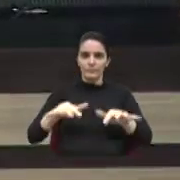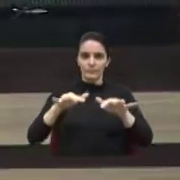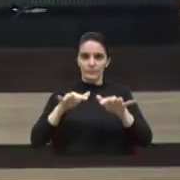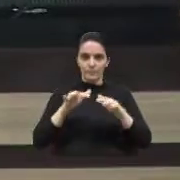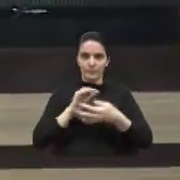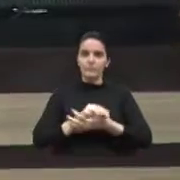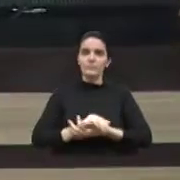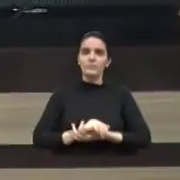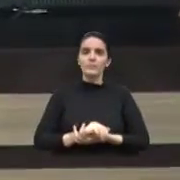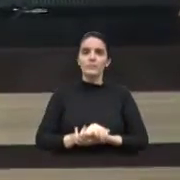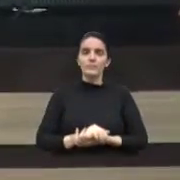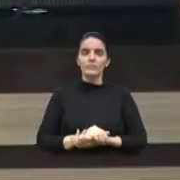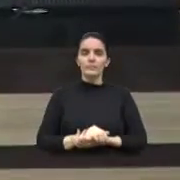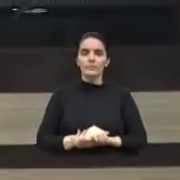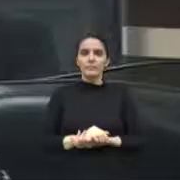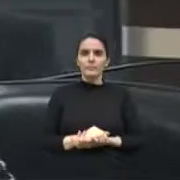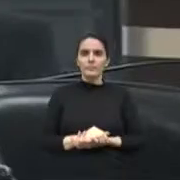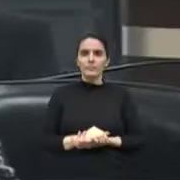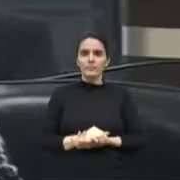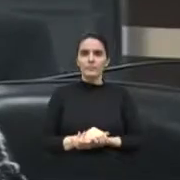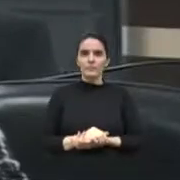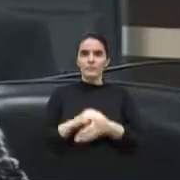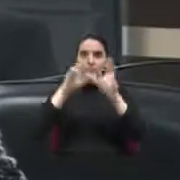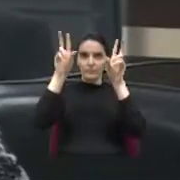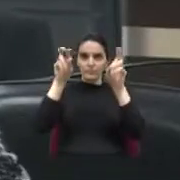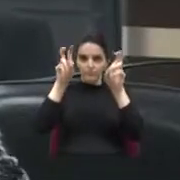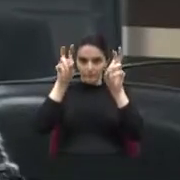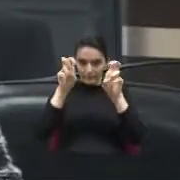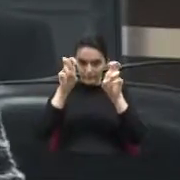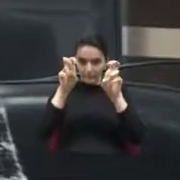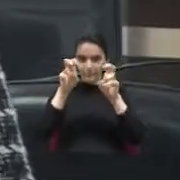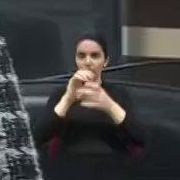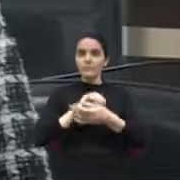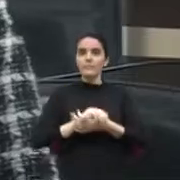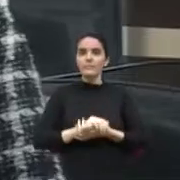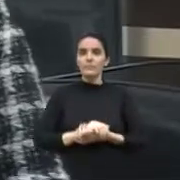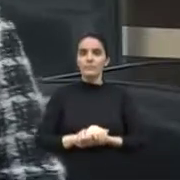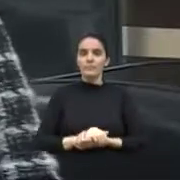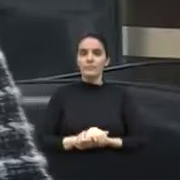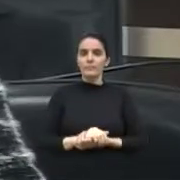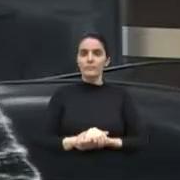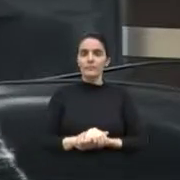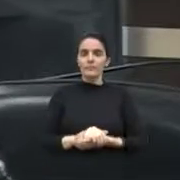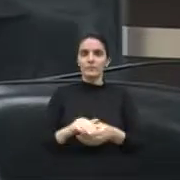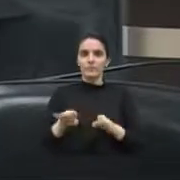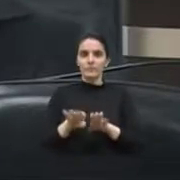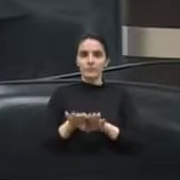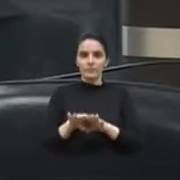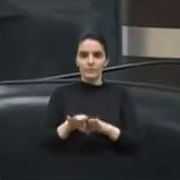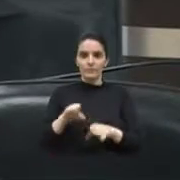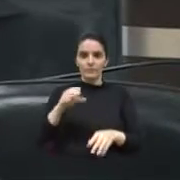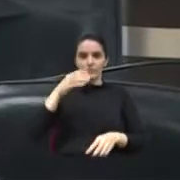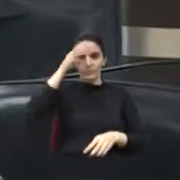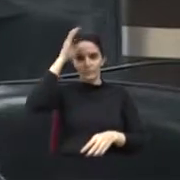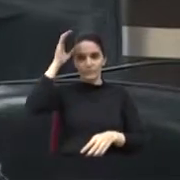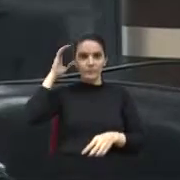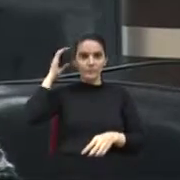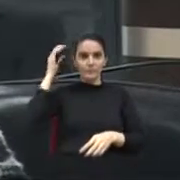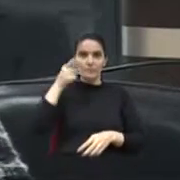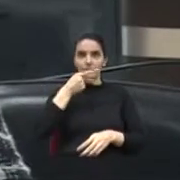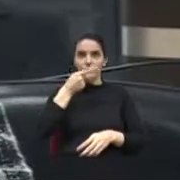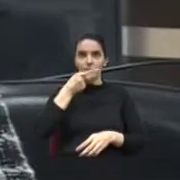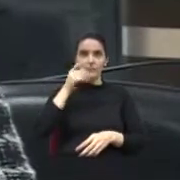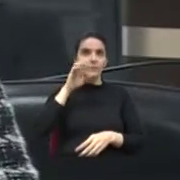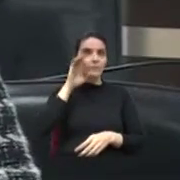acompanha. Com relação a essa temática, gostaria até de colocar aqui, porque por diversas vezes a